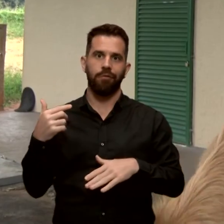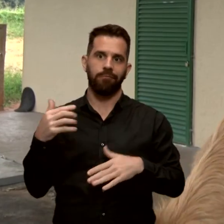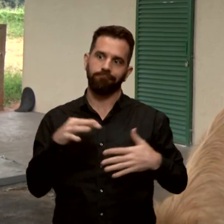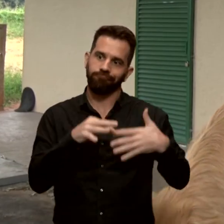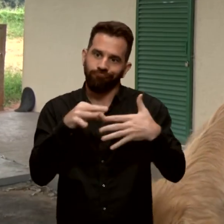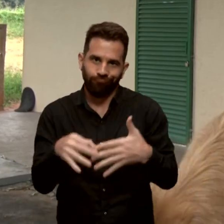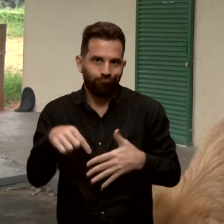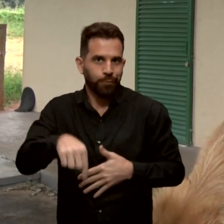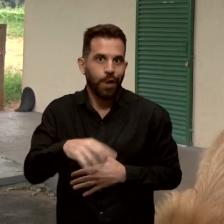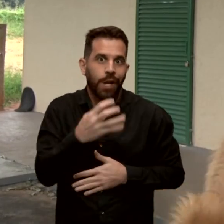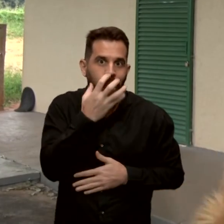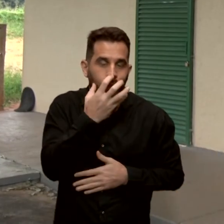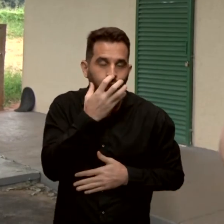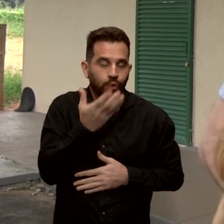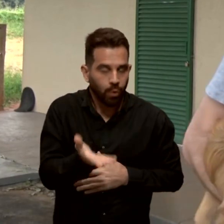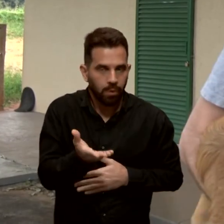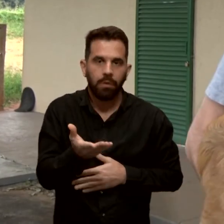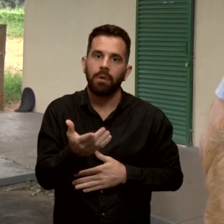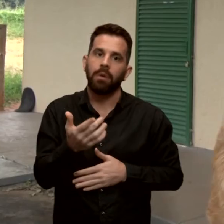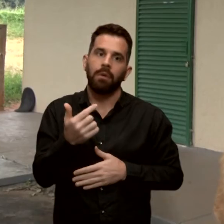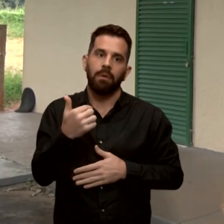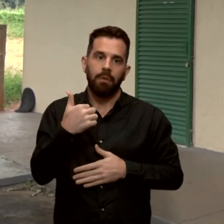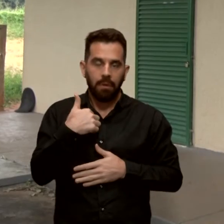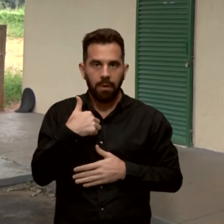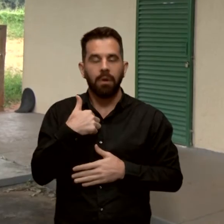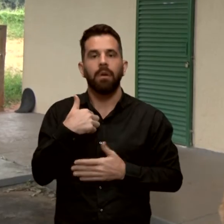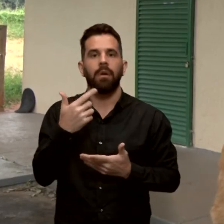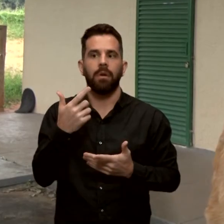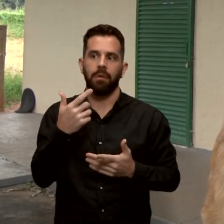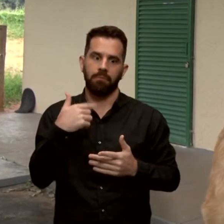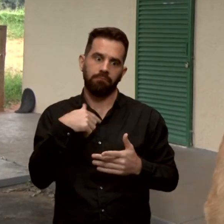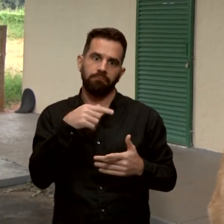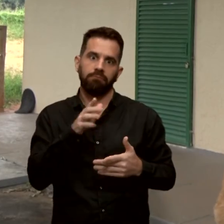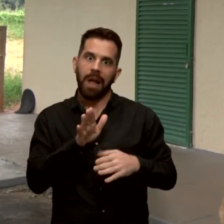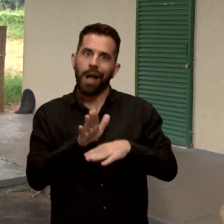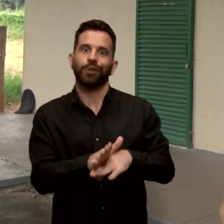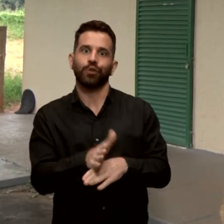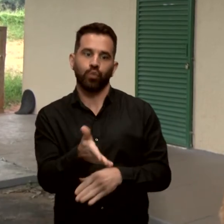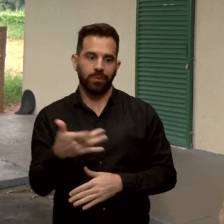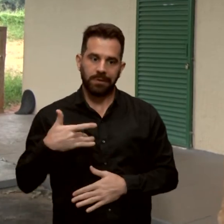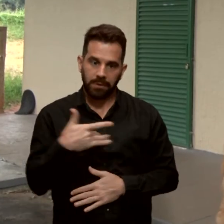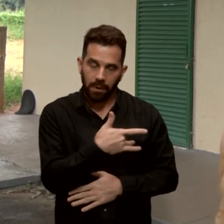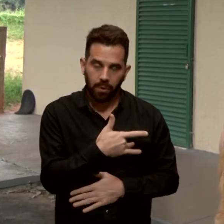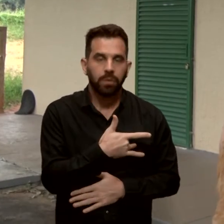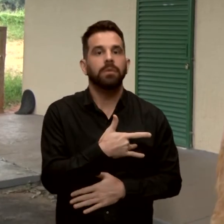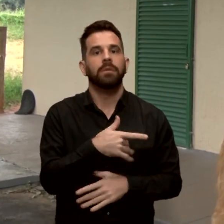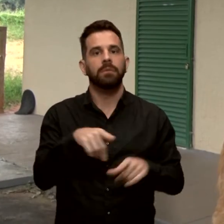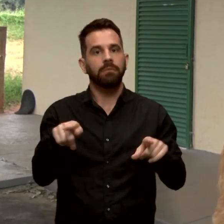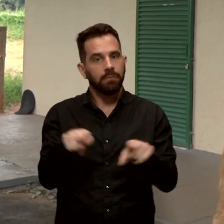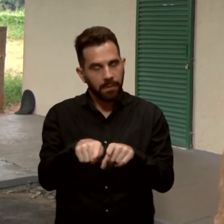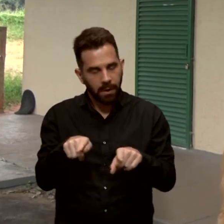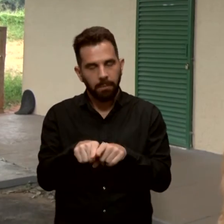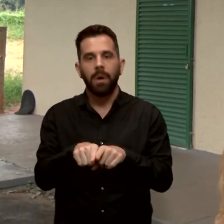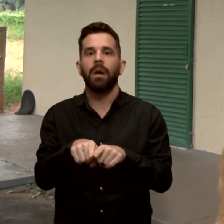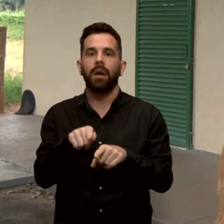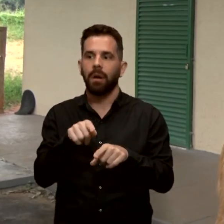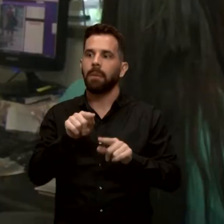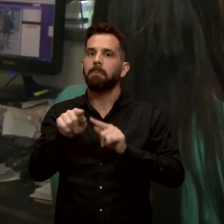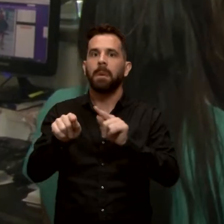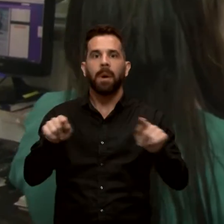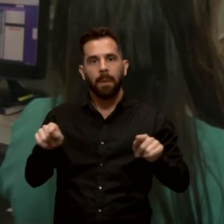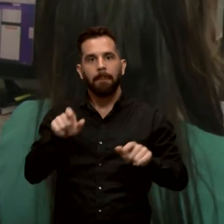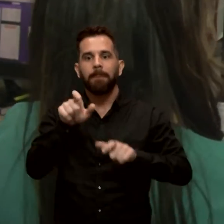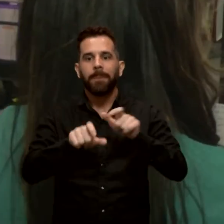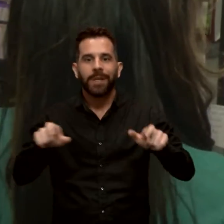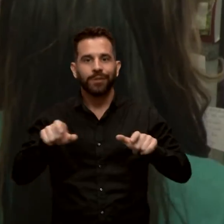meu cachorro, eu não somente faço um bem para ele, mas sim também para os que se formam aqui.